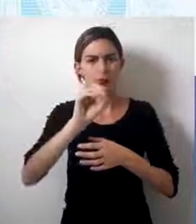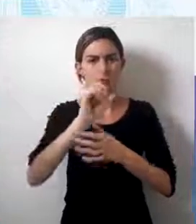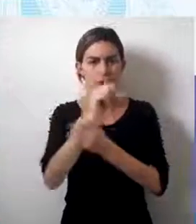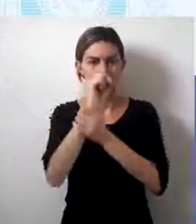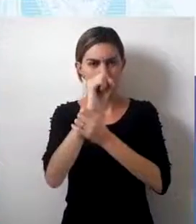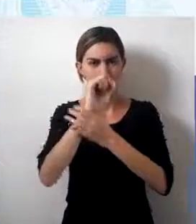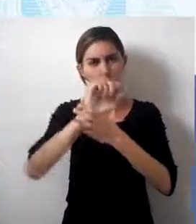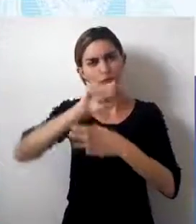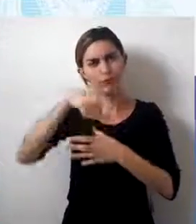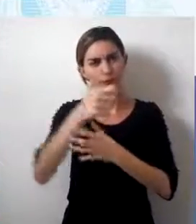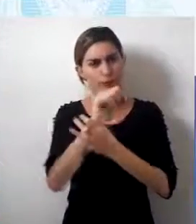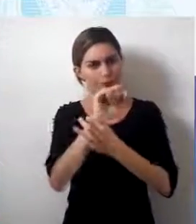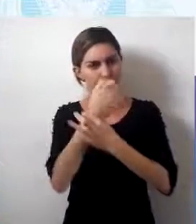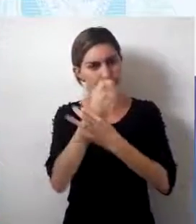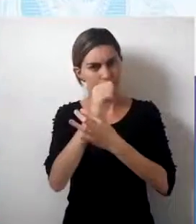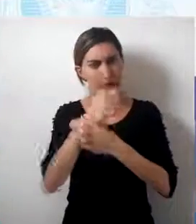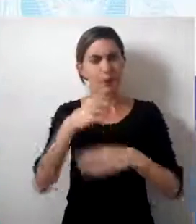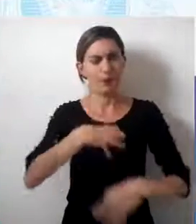foram já